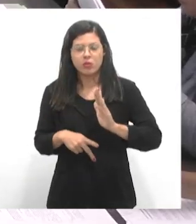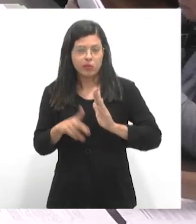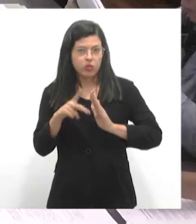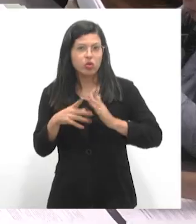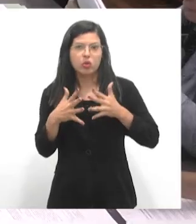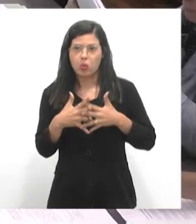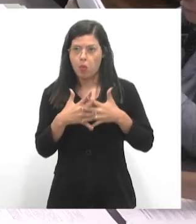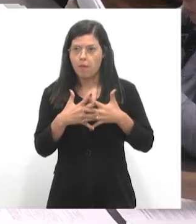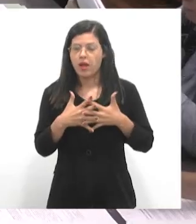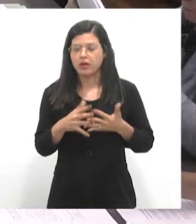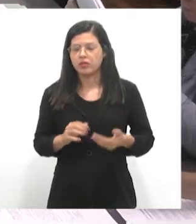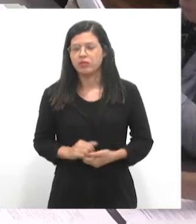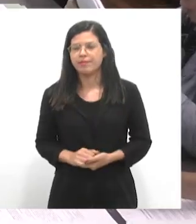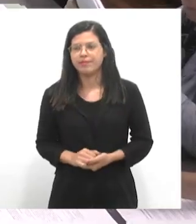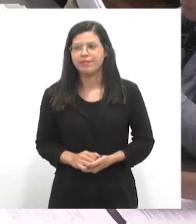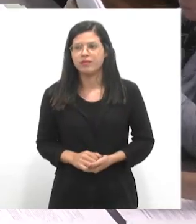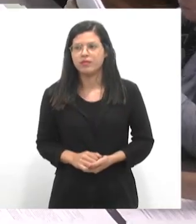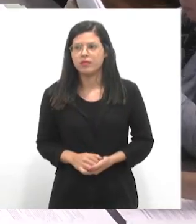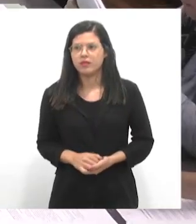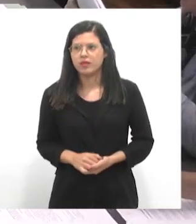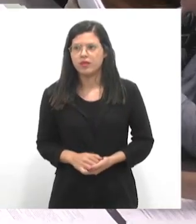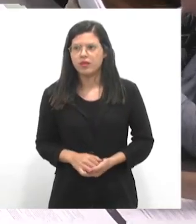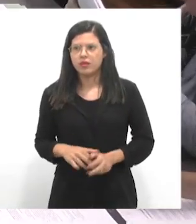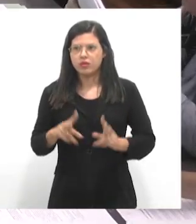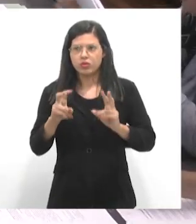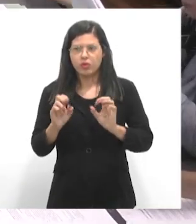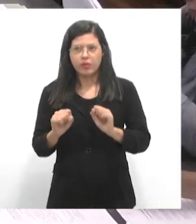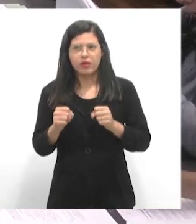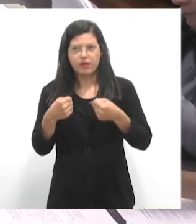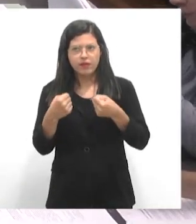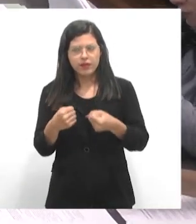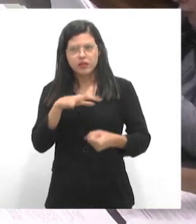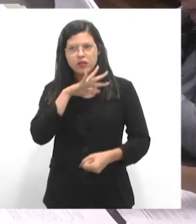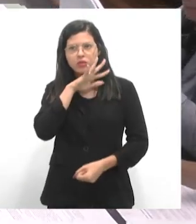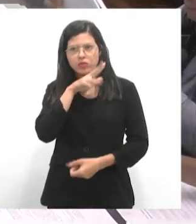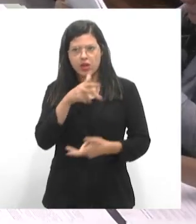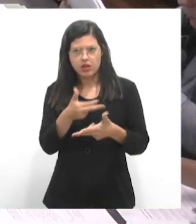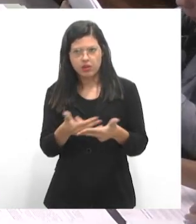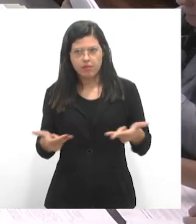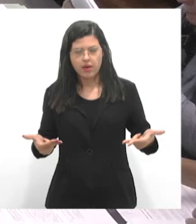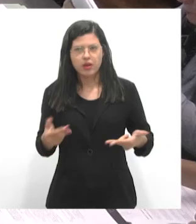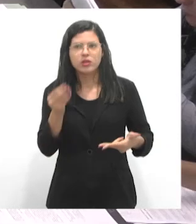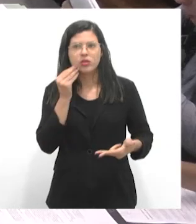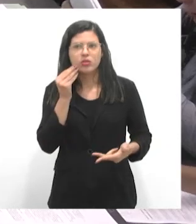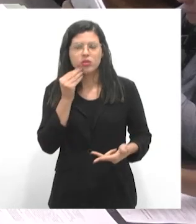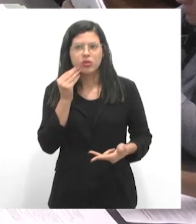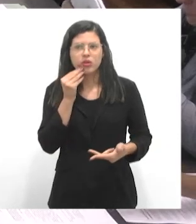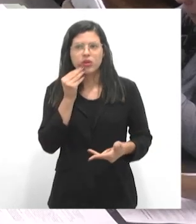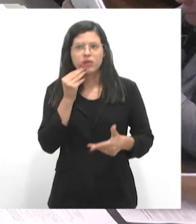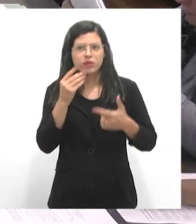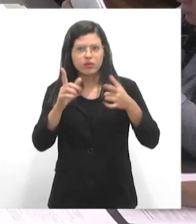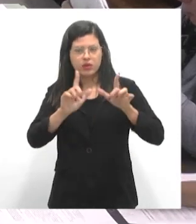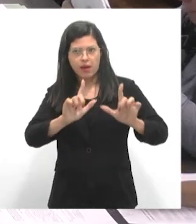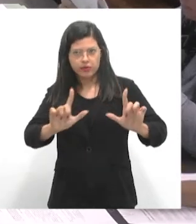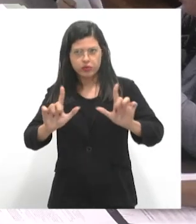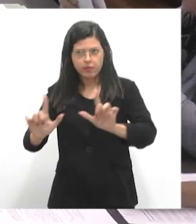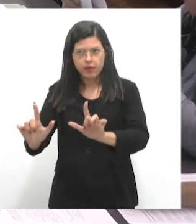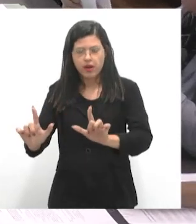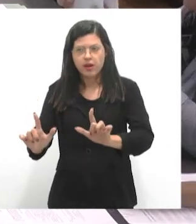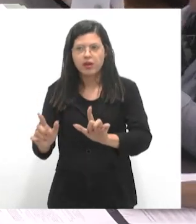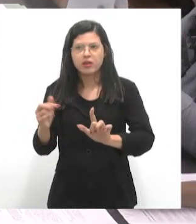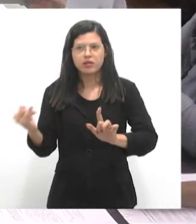complexidade. Sob o ponto de vista de defesa dos animais, evidentemente que as placas